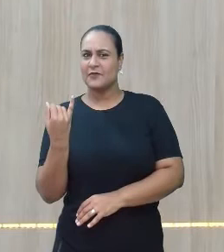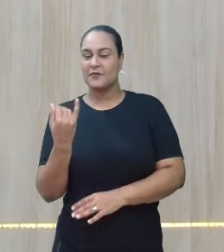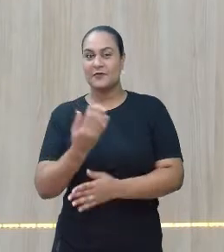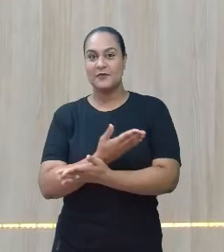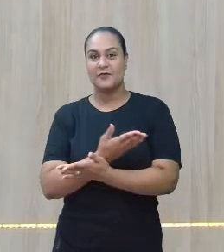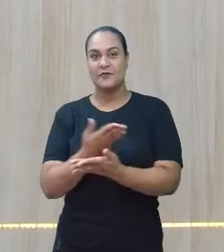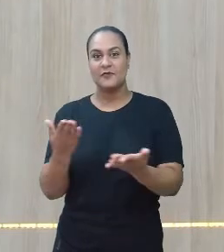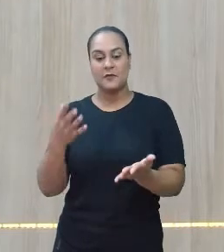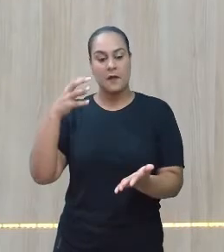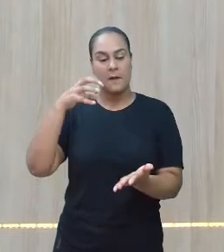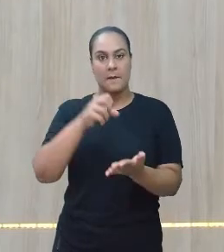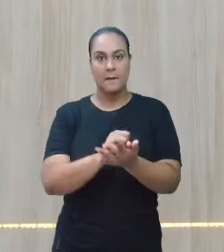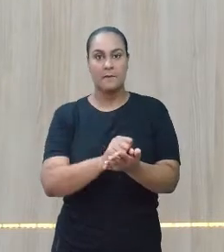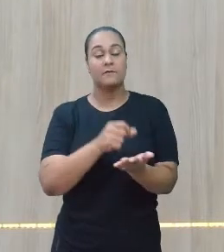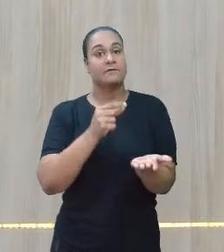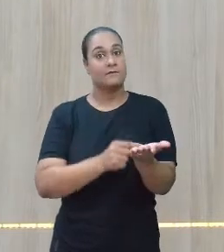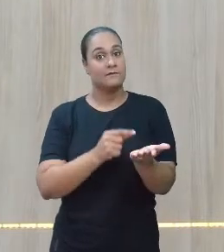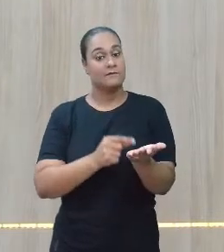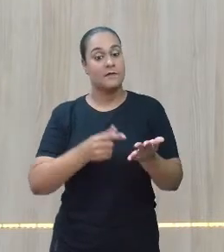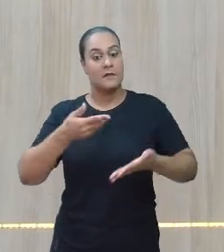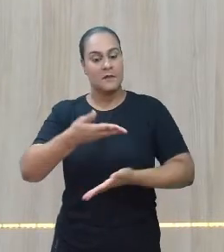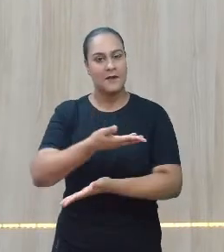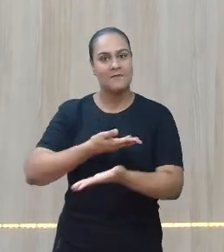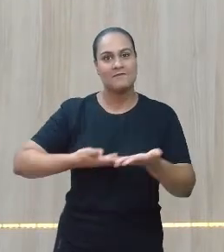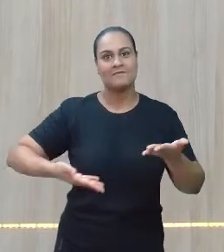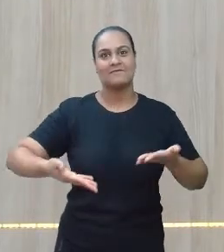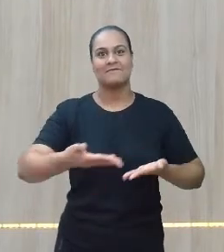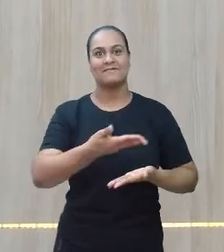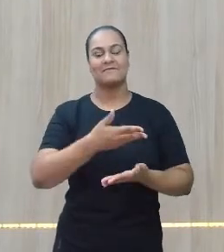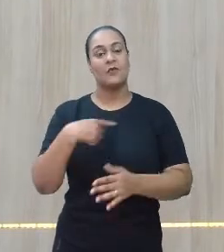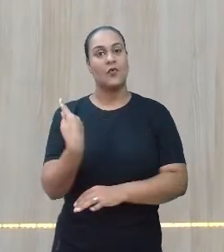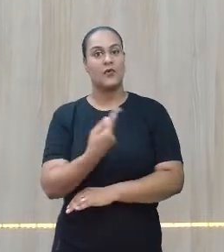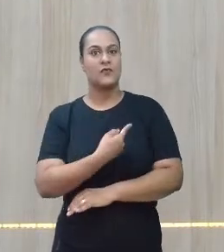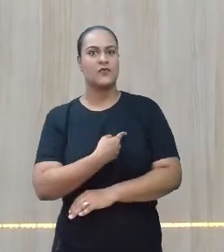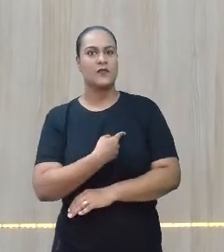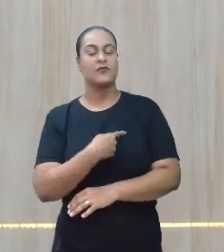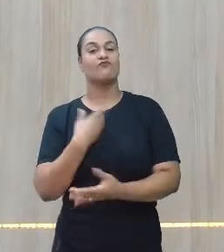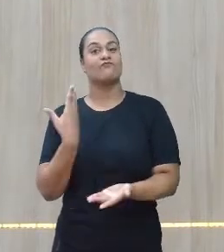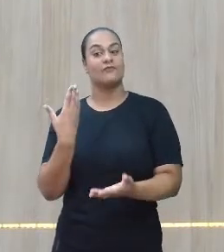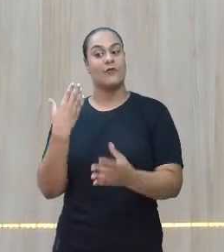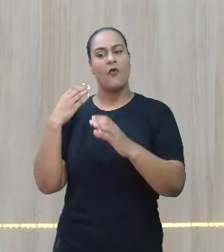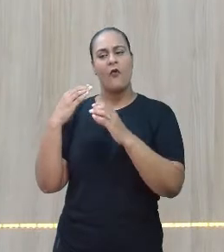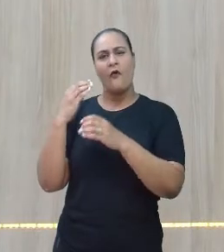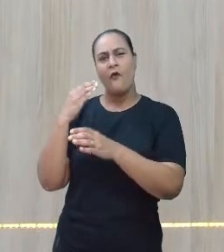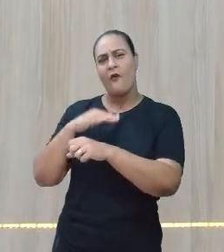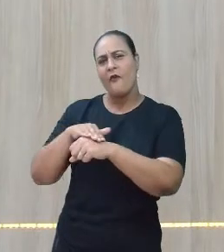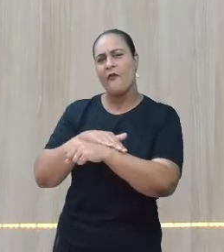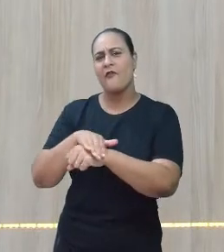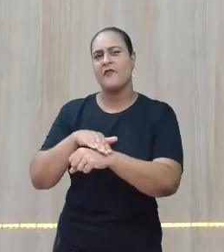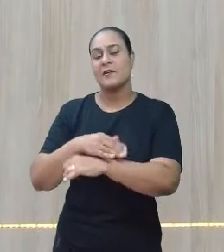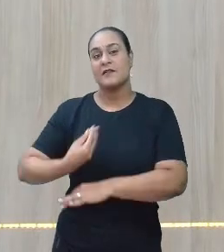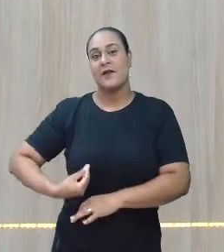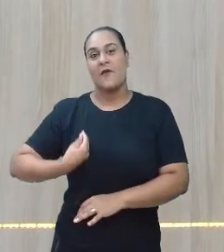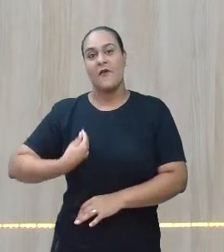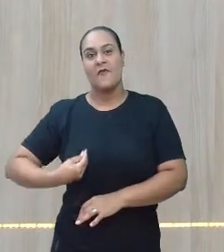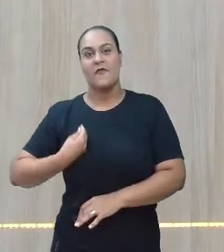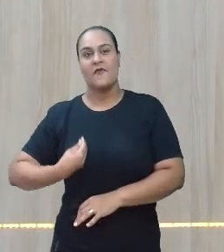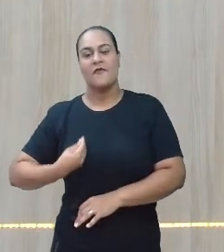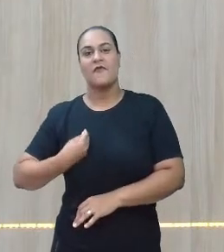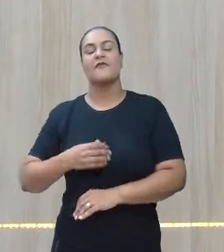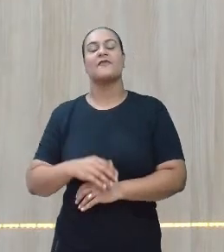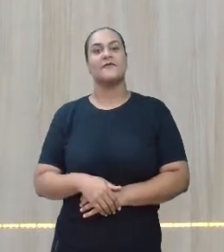vocês baixem esse aplicativo para poder interagir conosco, para poder conversar ao vivo, colocar suas respostas,